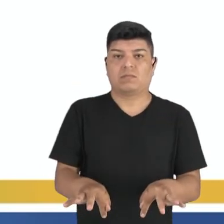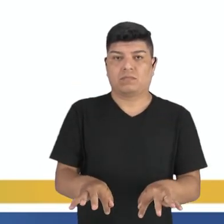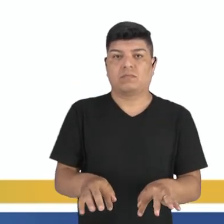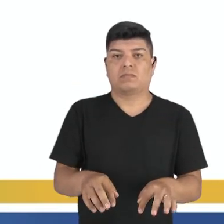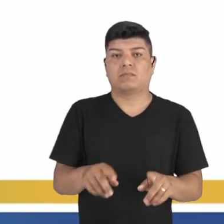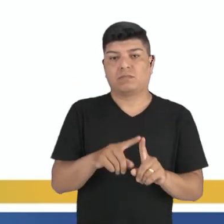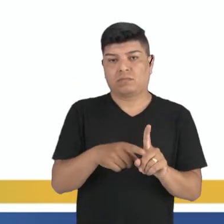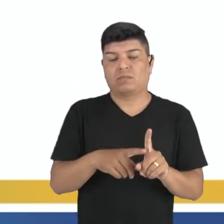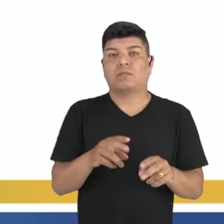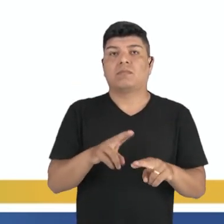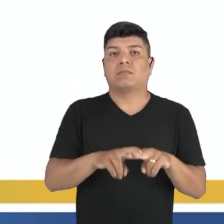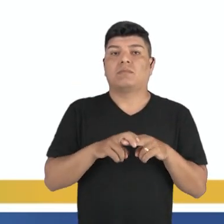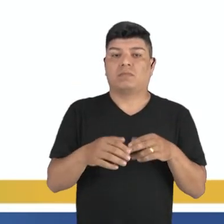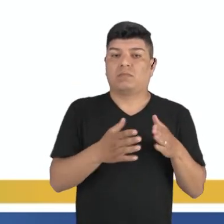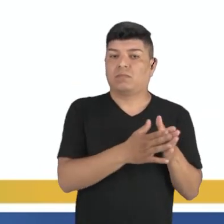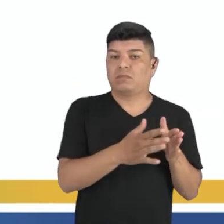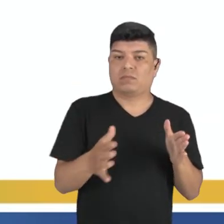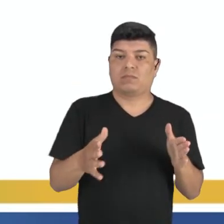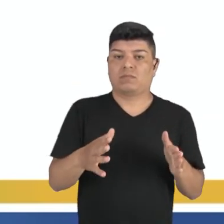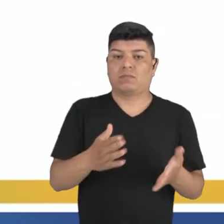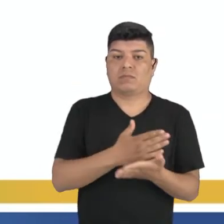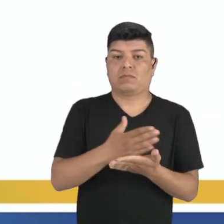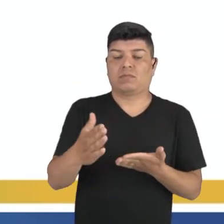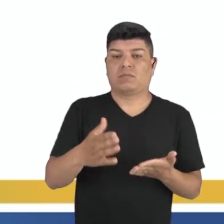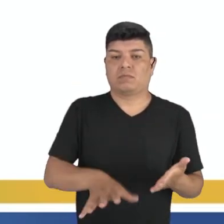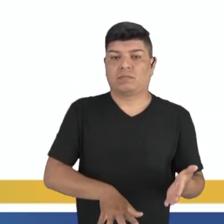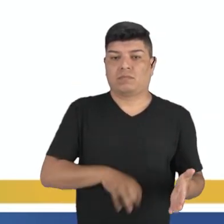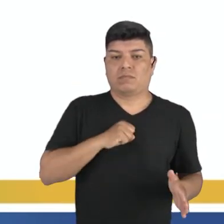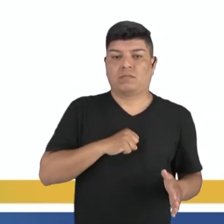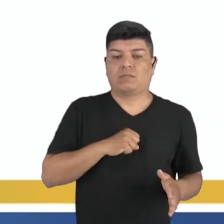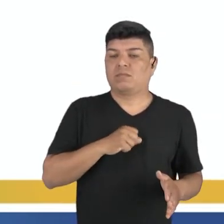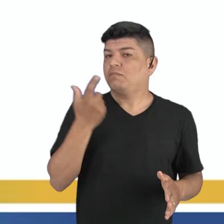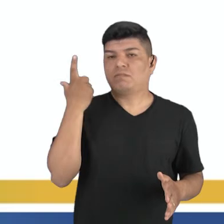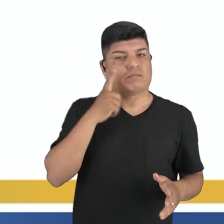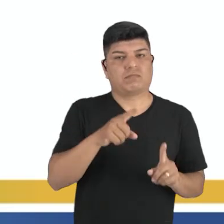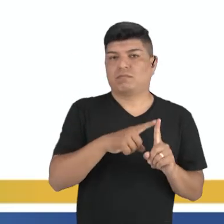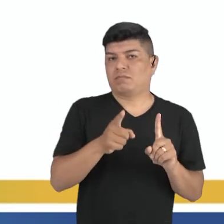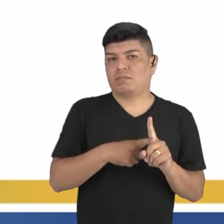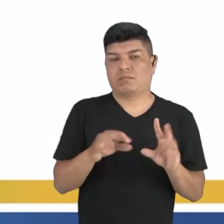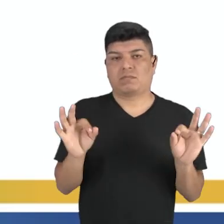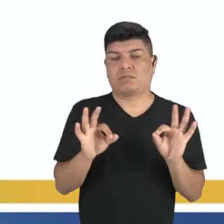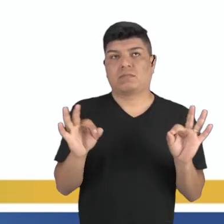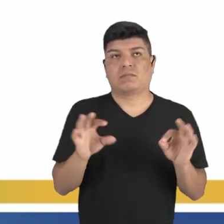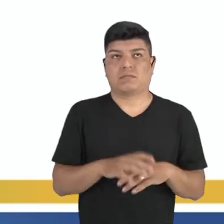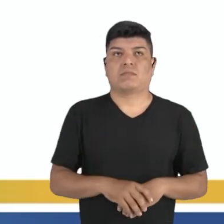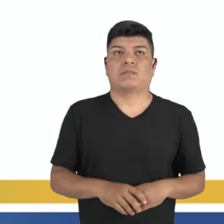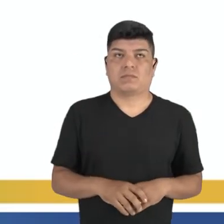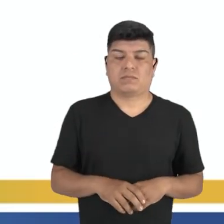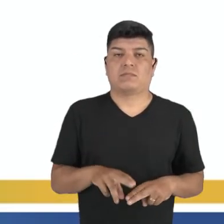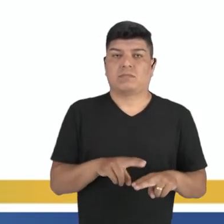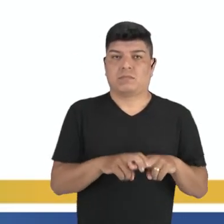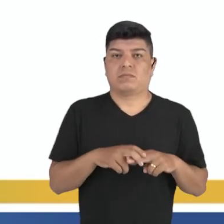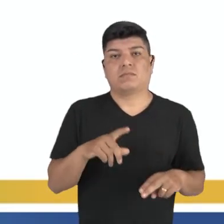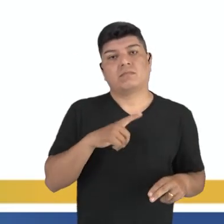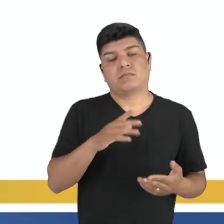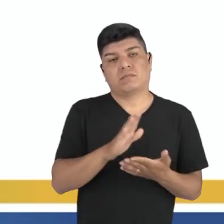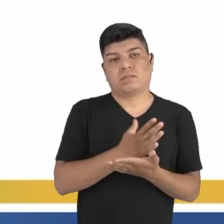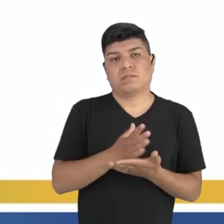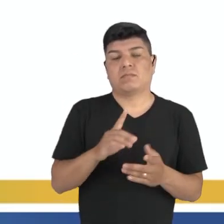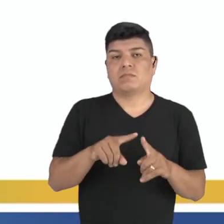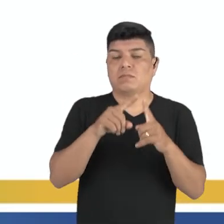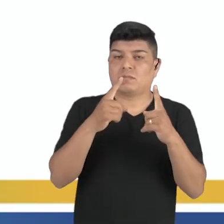seja, a partir que a mulher entra na menopausa, ela não consegue mais engravidar, tá, pessoal? Existem exceções ali,